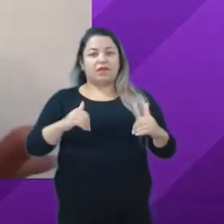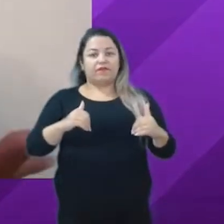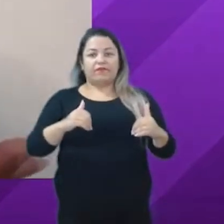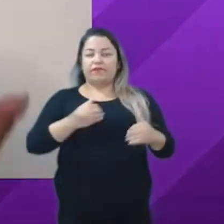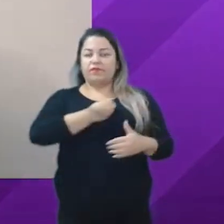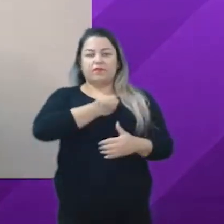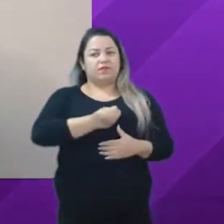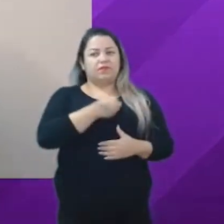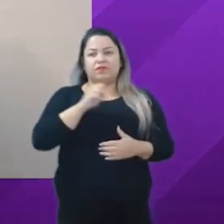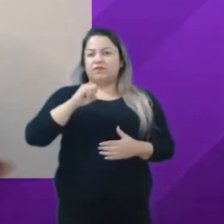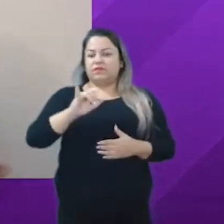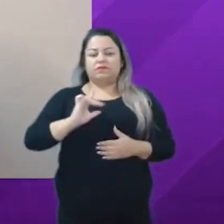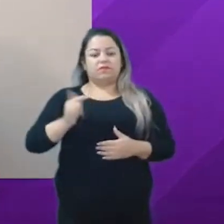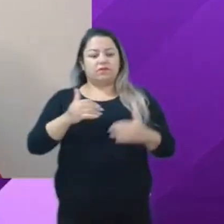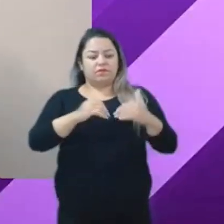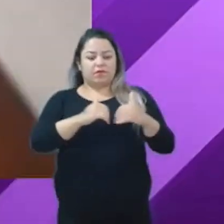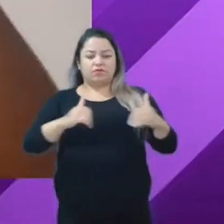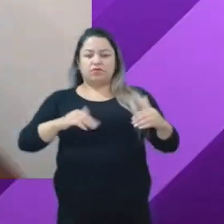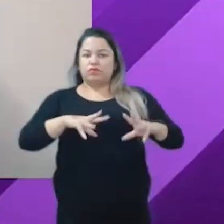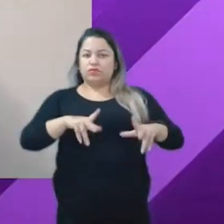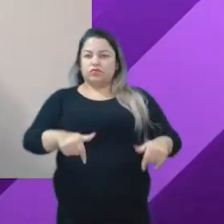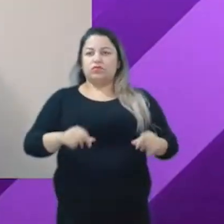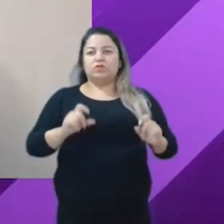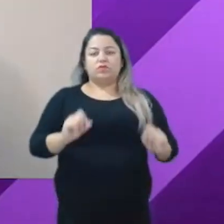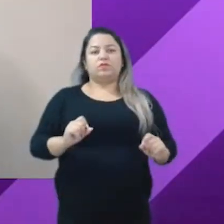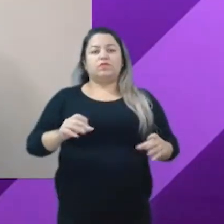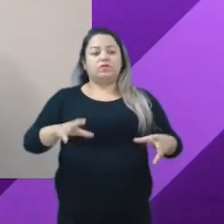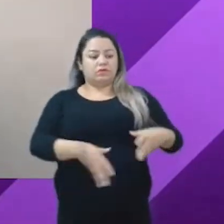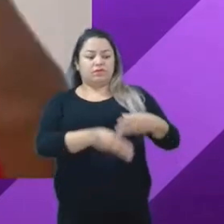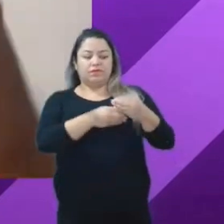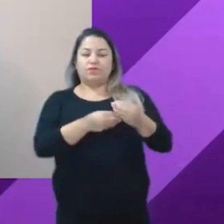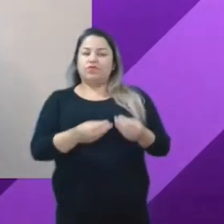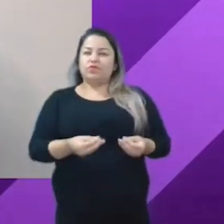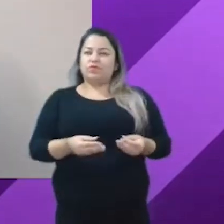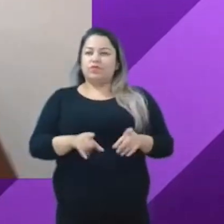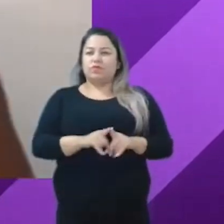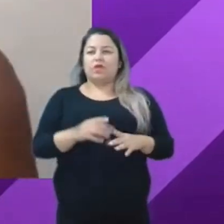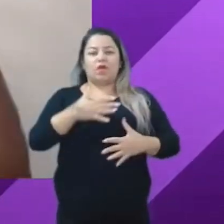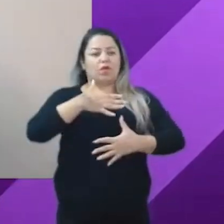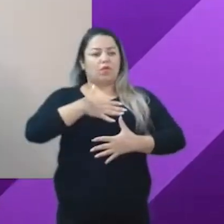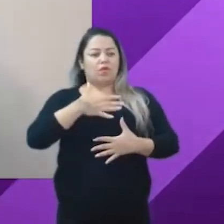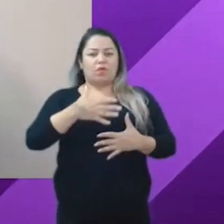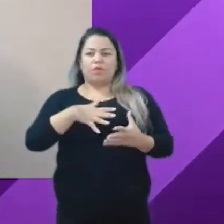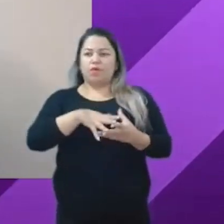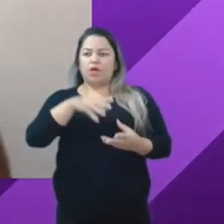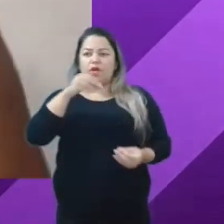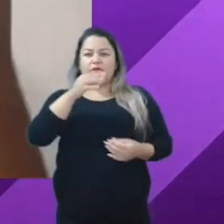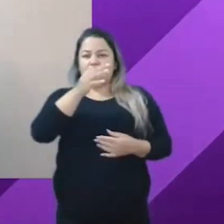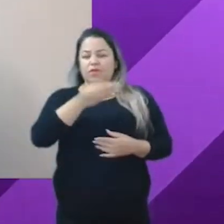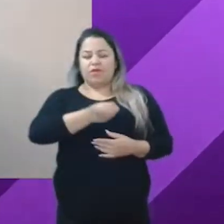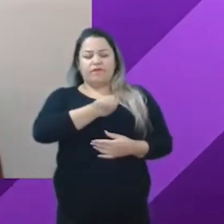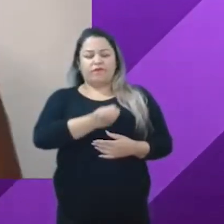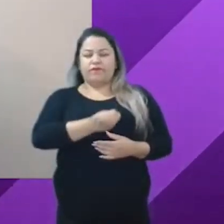se separa da vida, não se separa de tudo que constitui essa vida aqui. E aí eu já penso corpo, penso vivência,